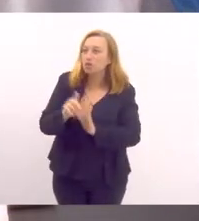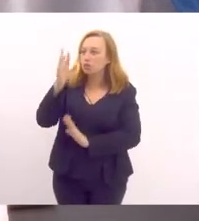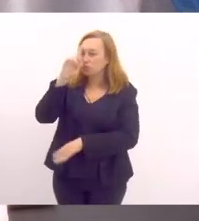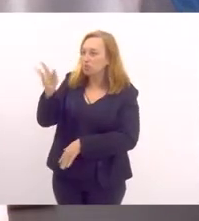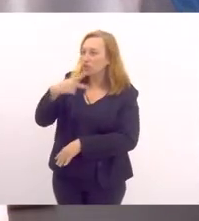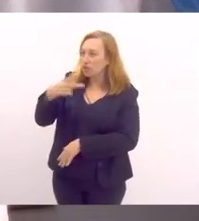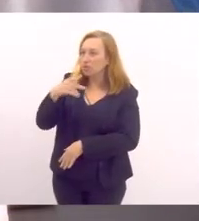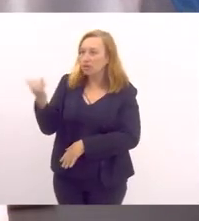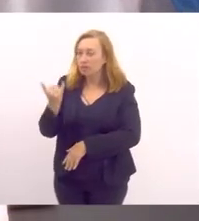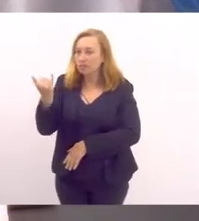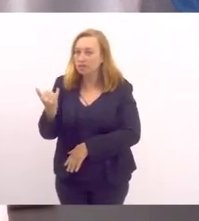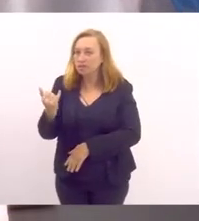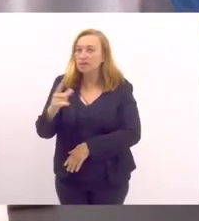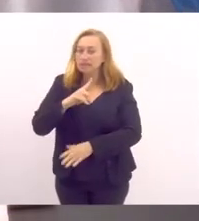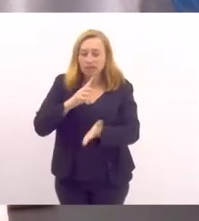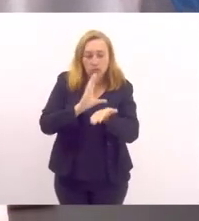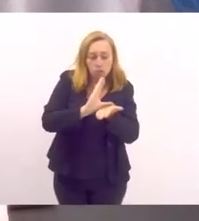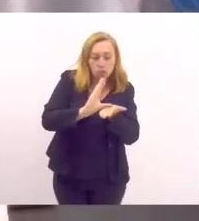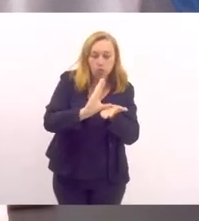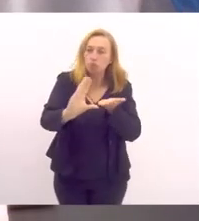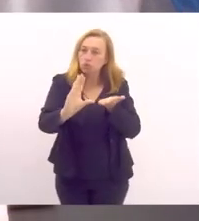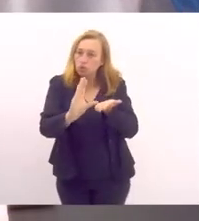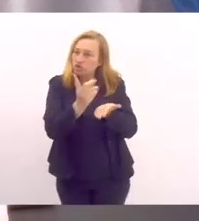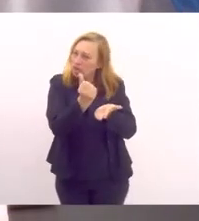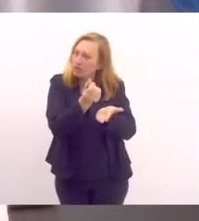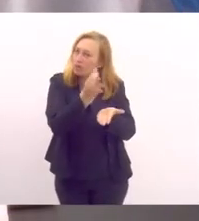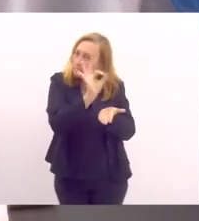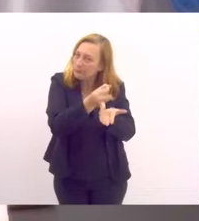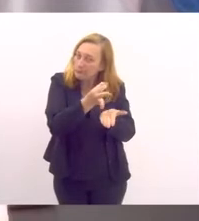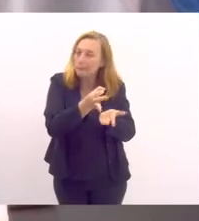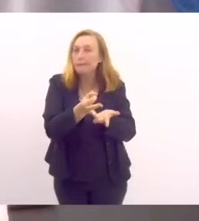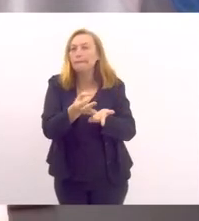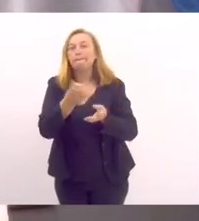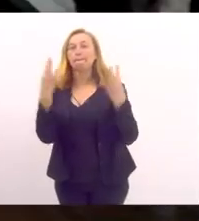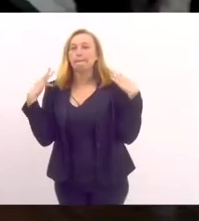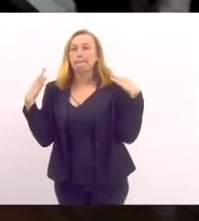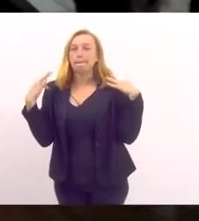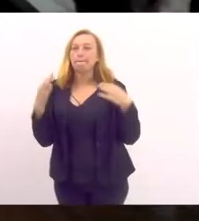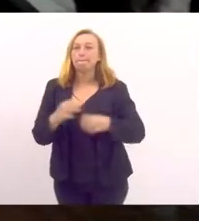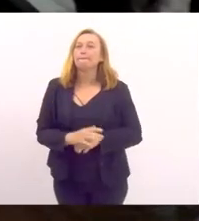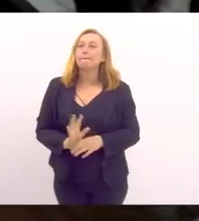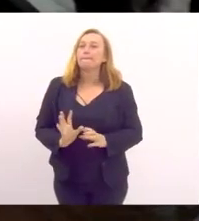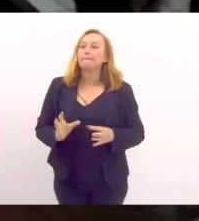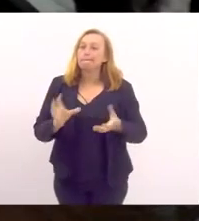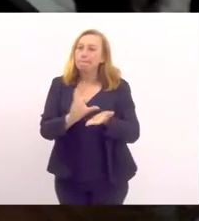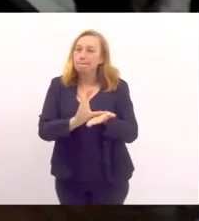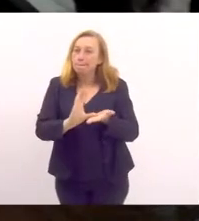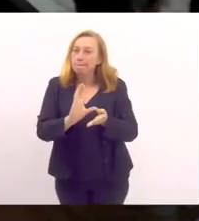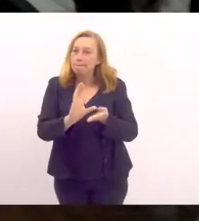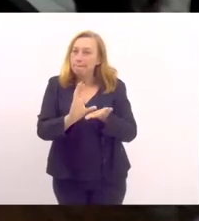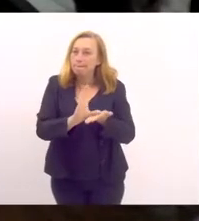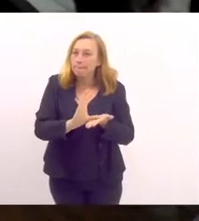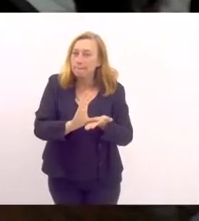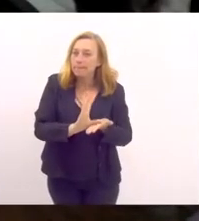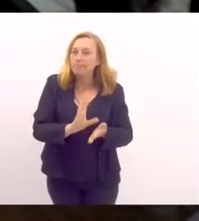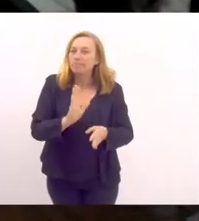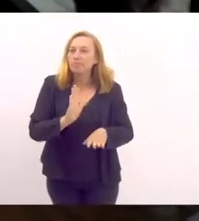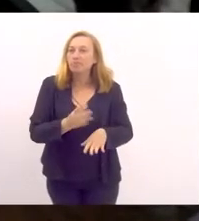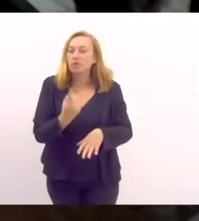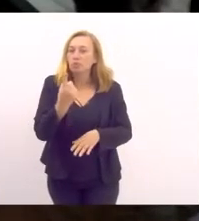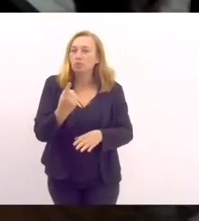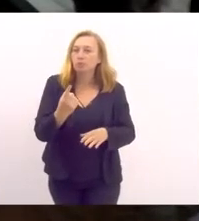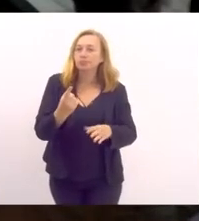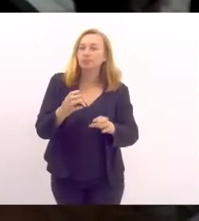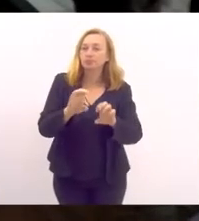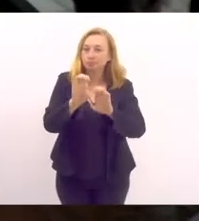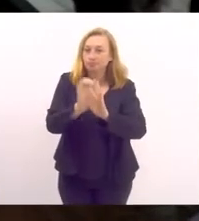importante, ter um fundo destinado para o turismo. E na nossa participação no Conselho, porque uma das emendas é